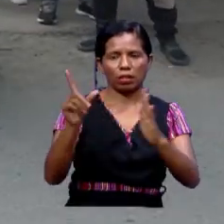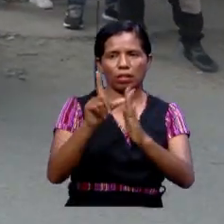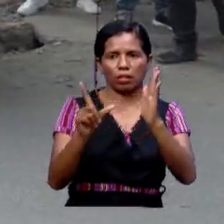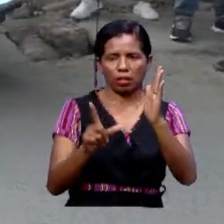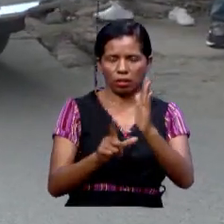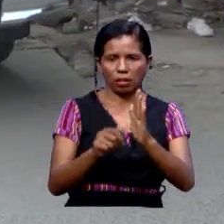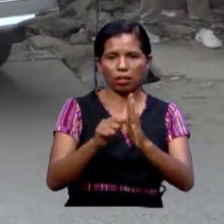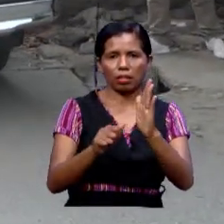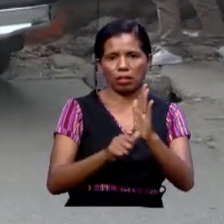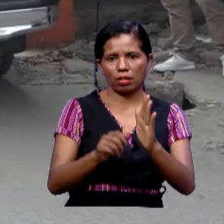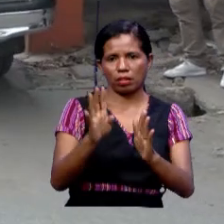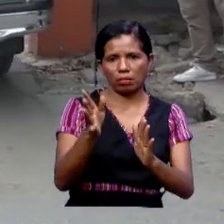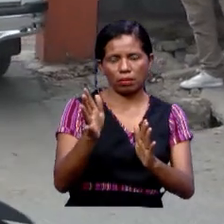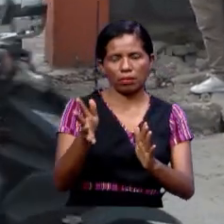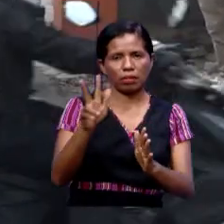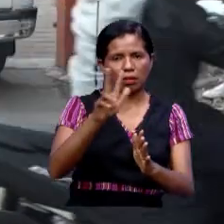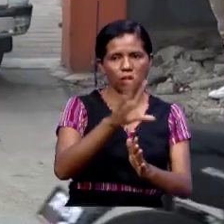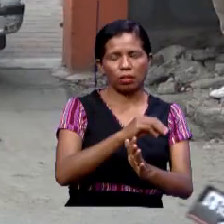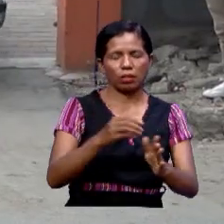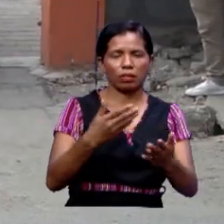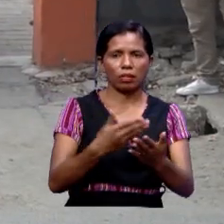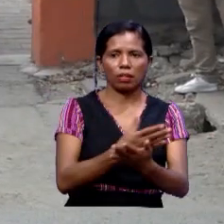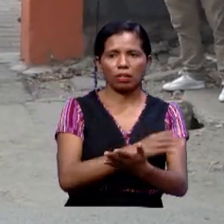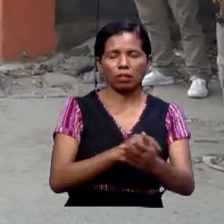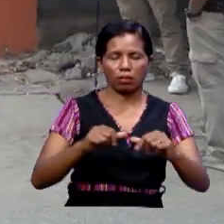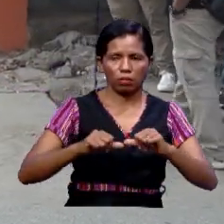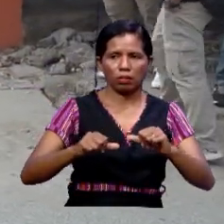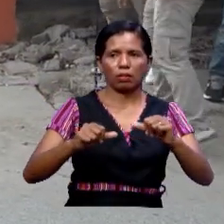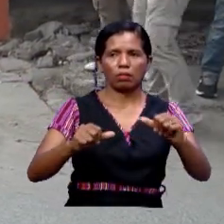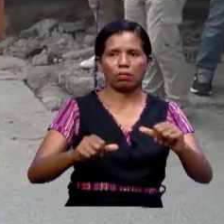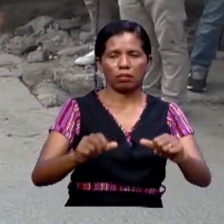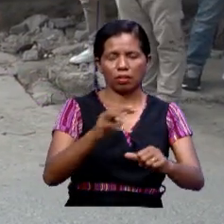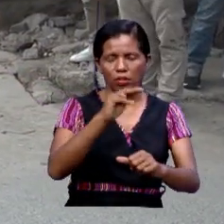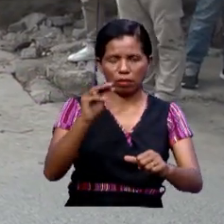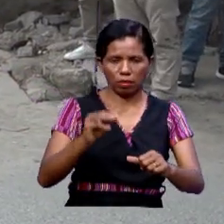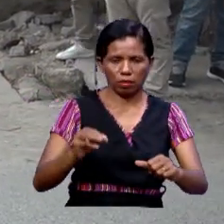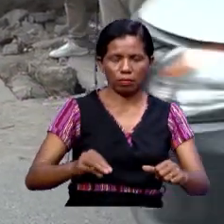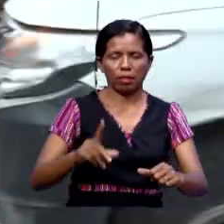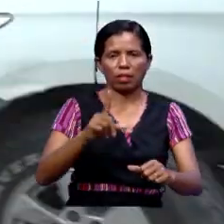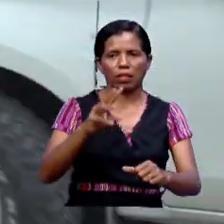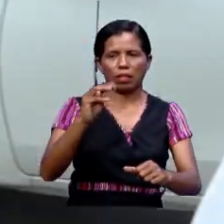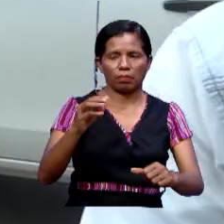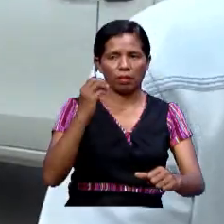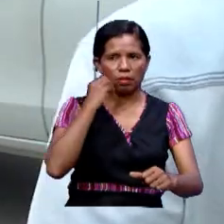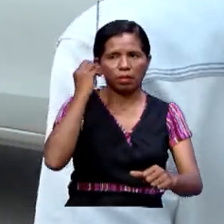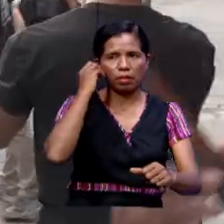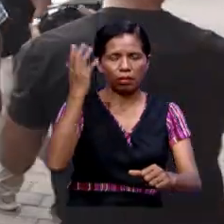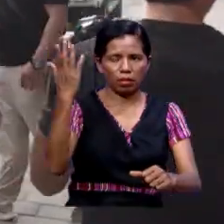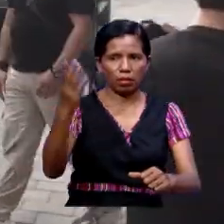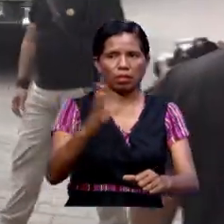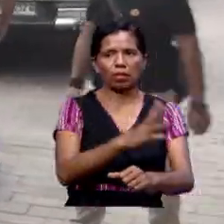Penal artigo 5.900, no equipa conjunta continua quedan segunda busca ba LM na residência e área